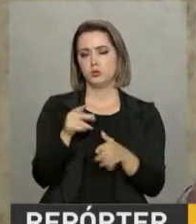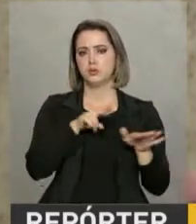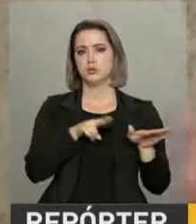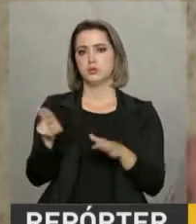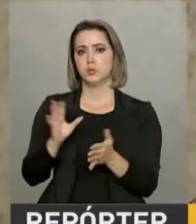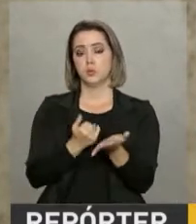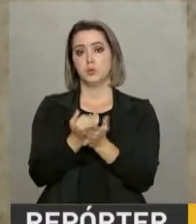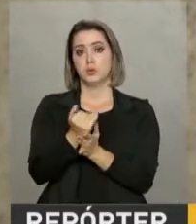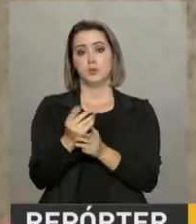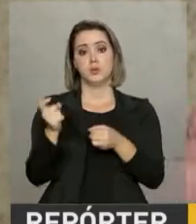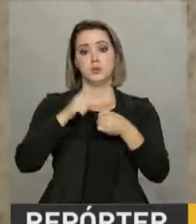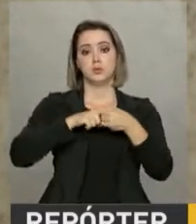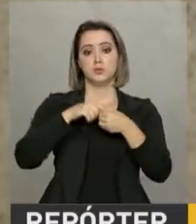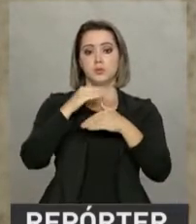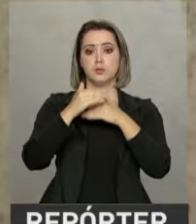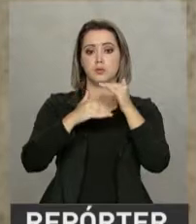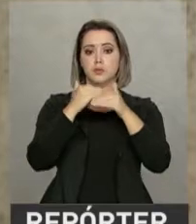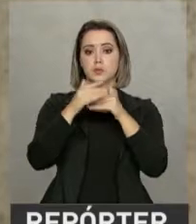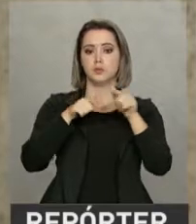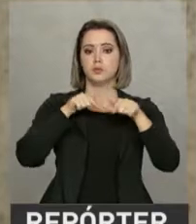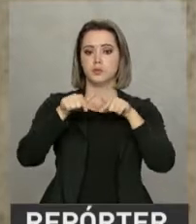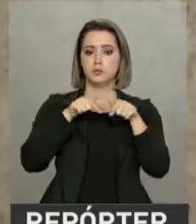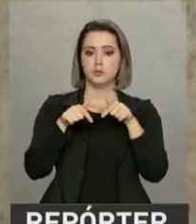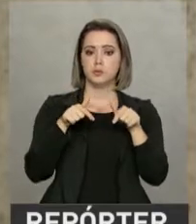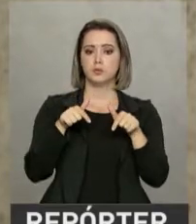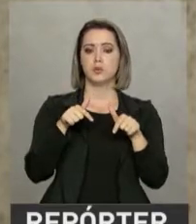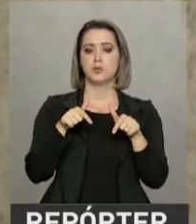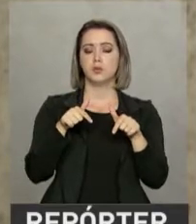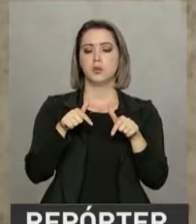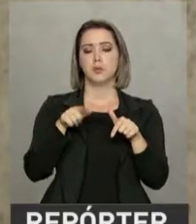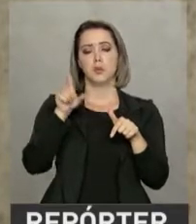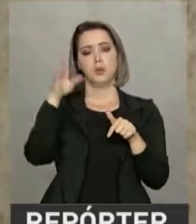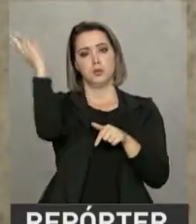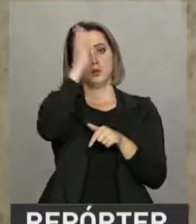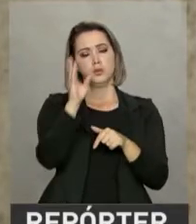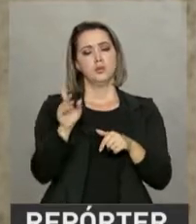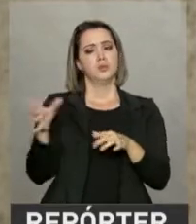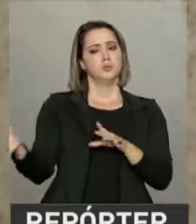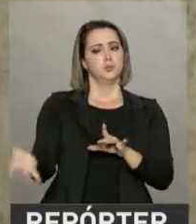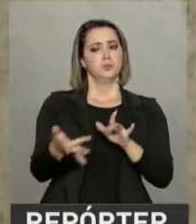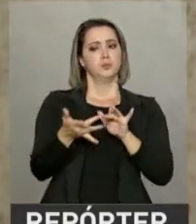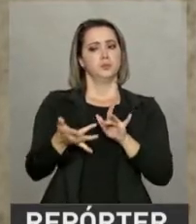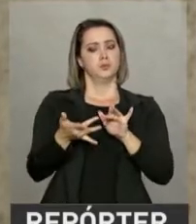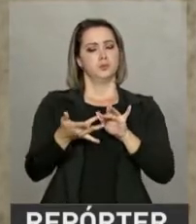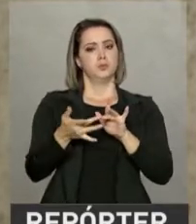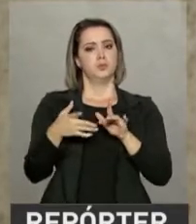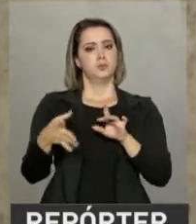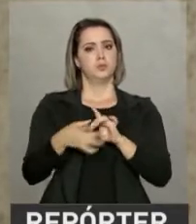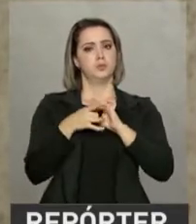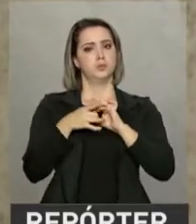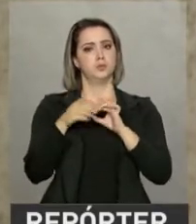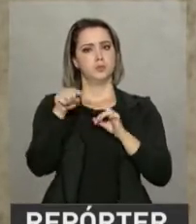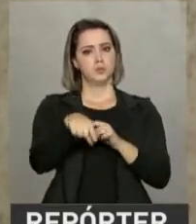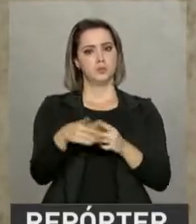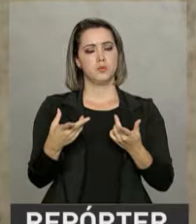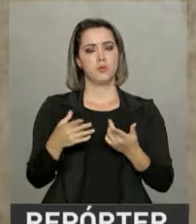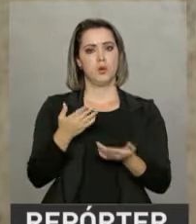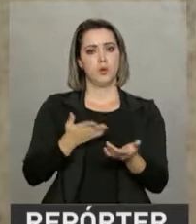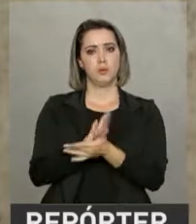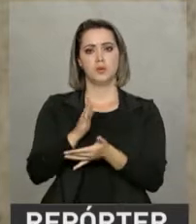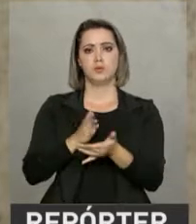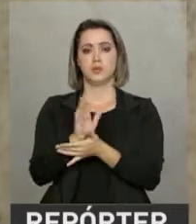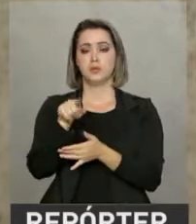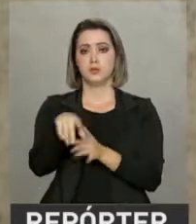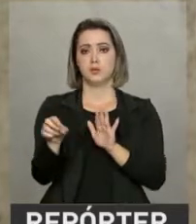do início da recuperação dos empregos no Brasil, está muito envolvido, está diretamente relacionado com a aprovação dessas reformas